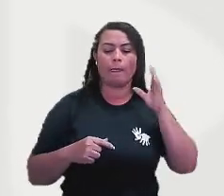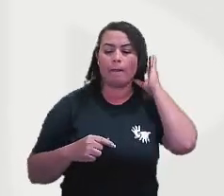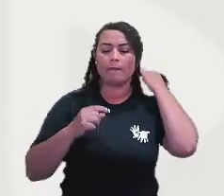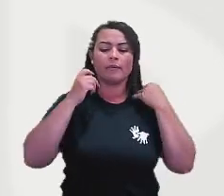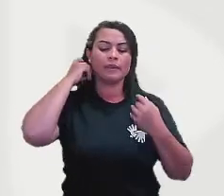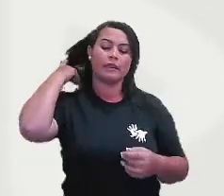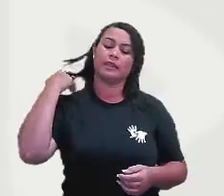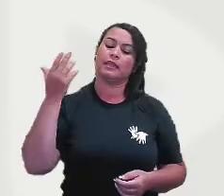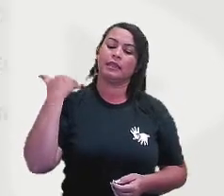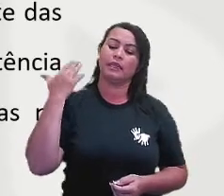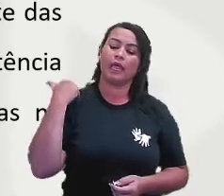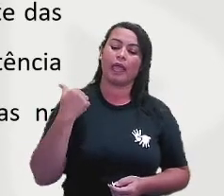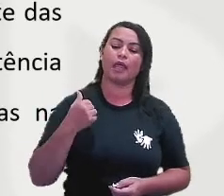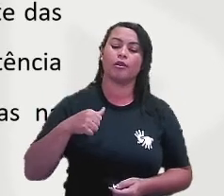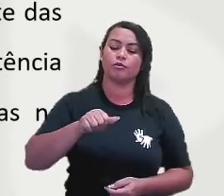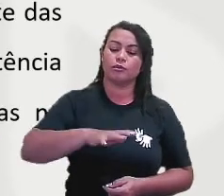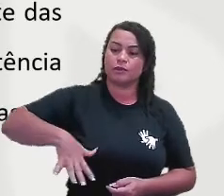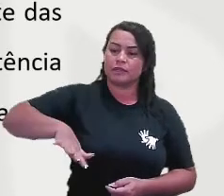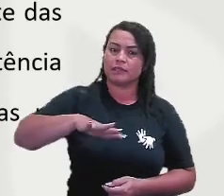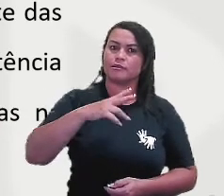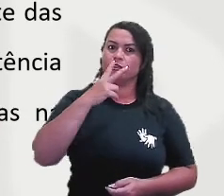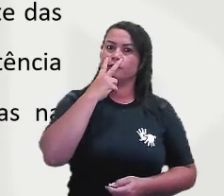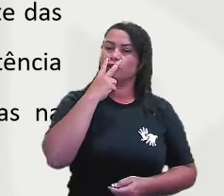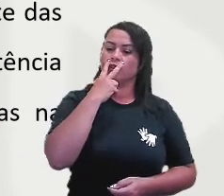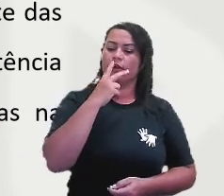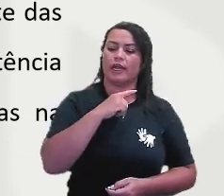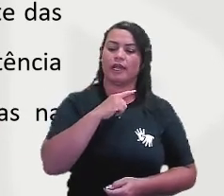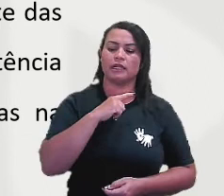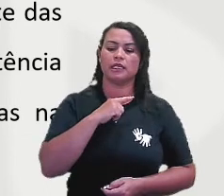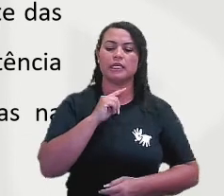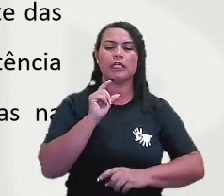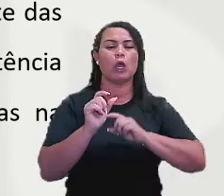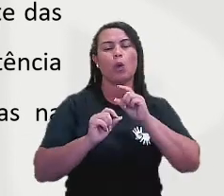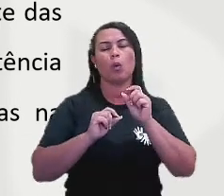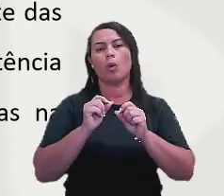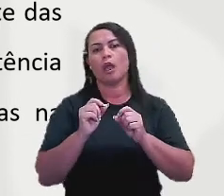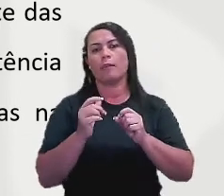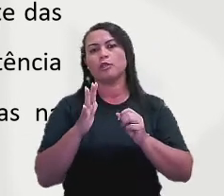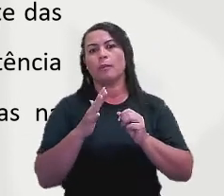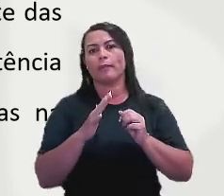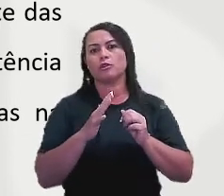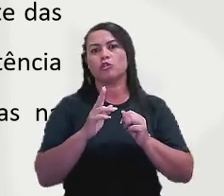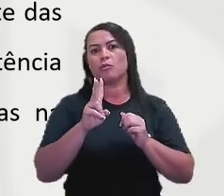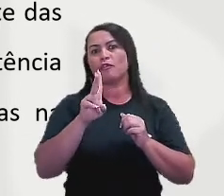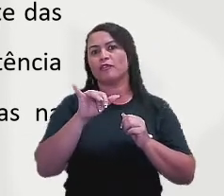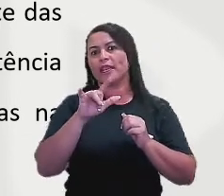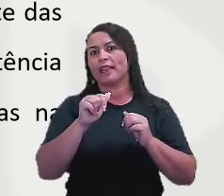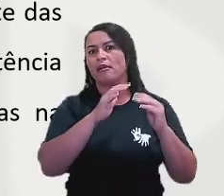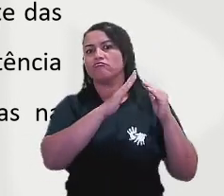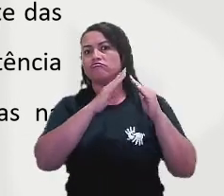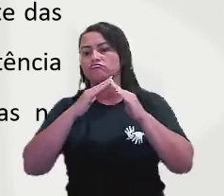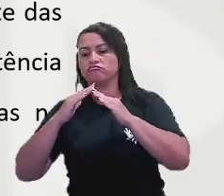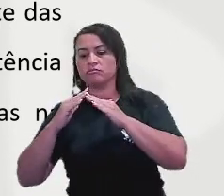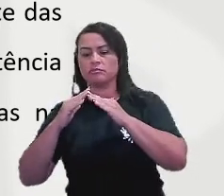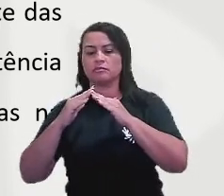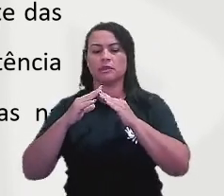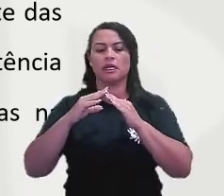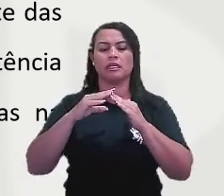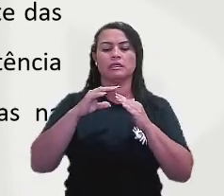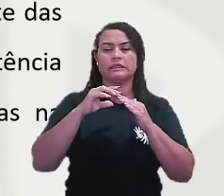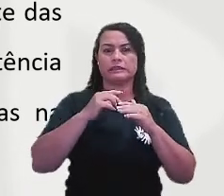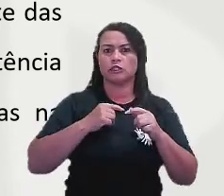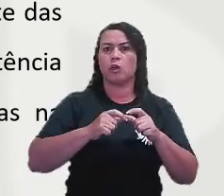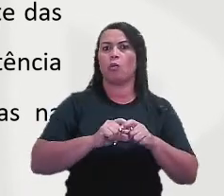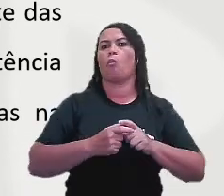o município da Vitória de Santo Antão tinha aí essa questão de vila, Então, era uma